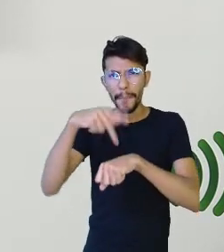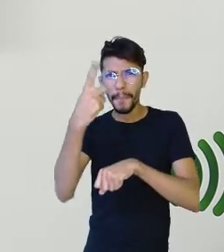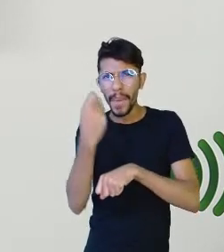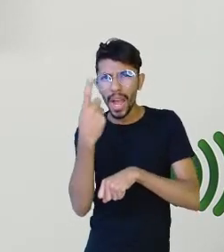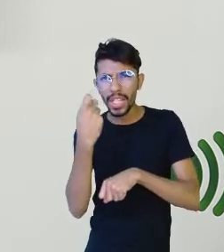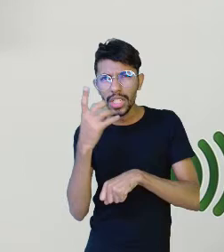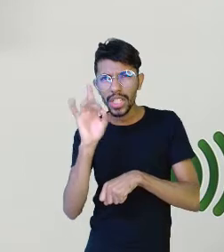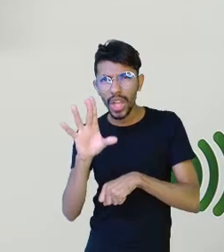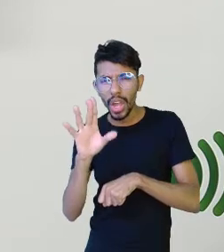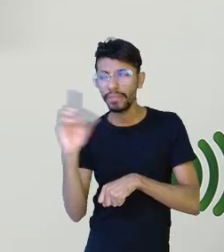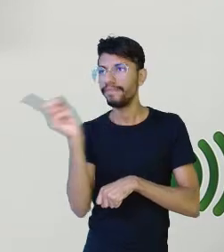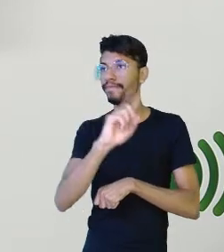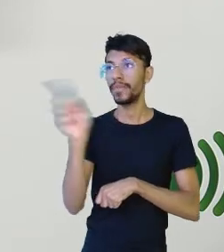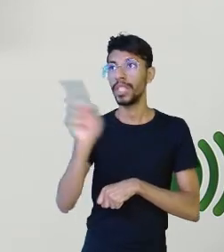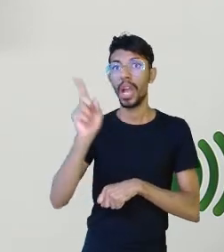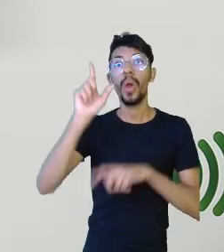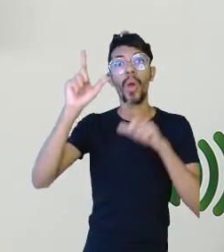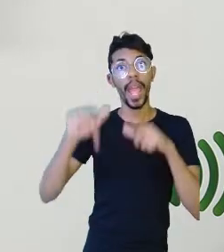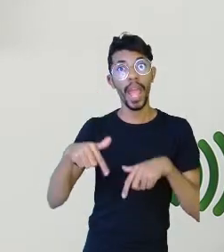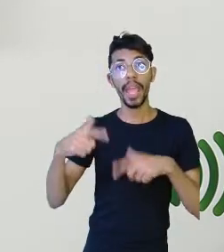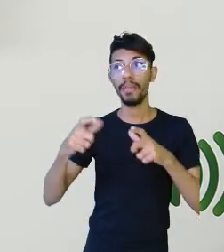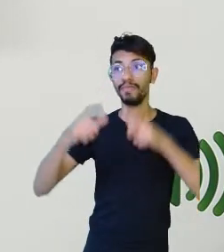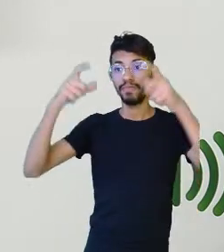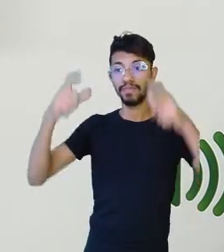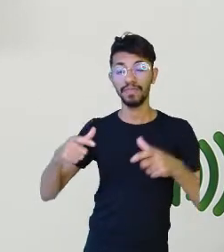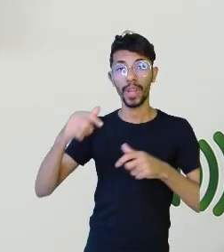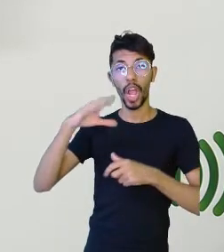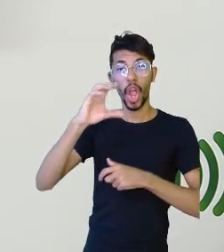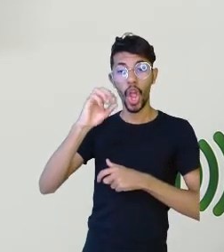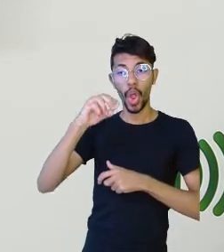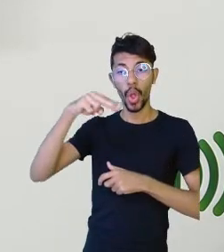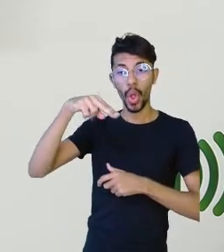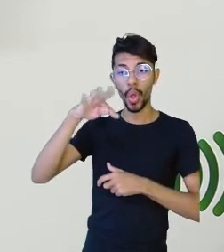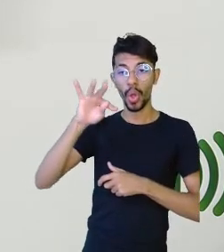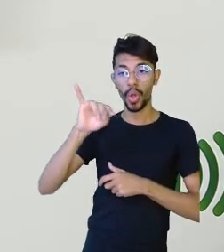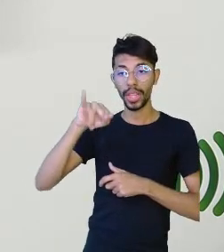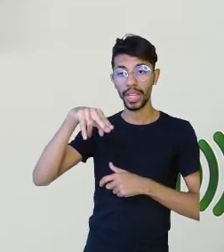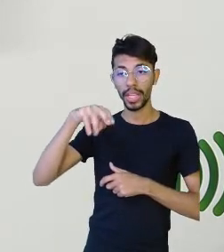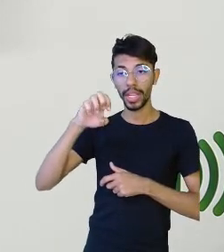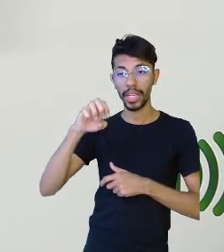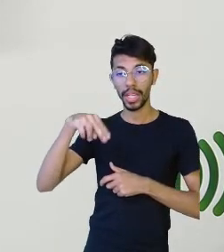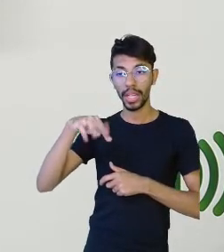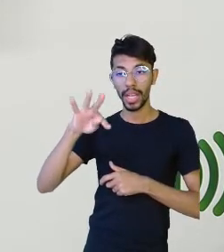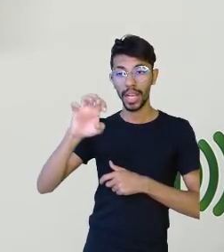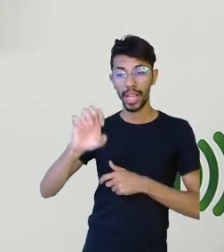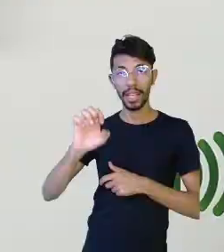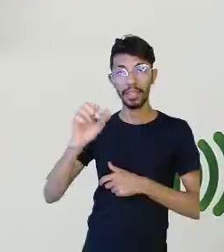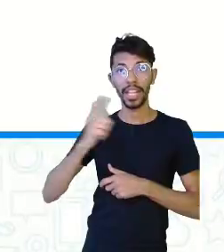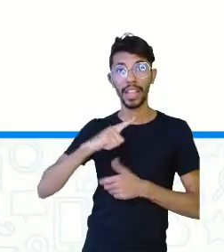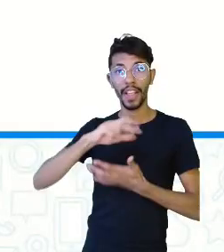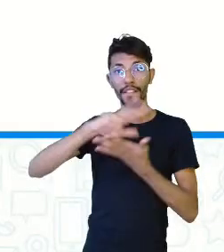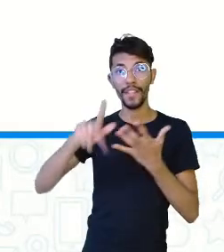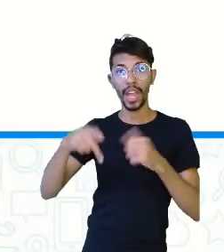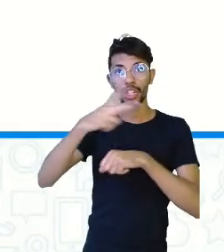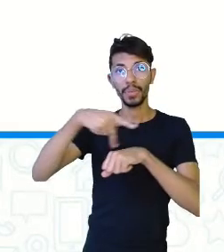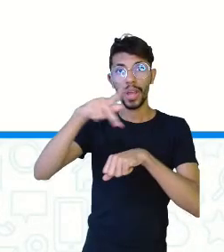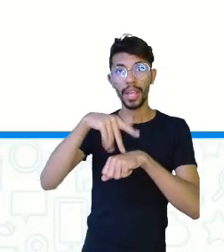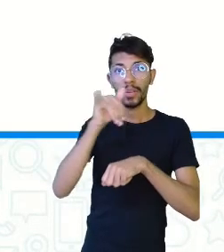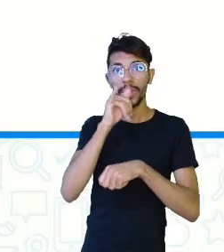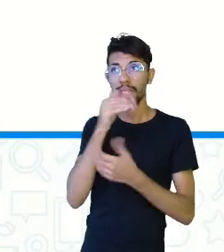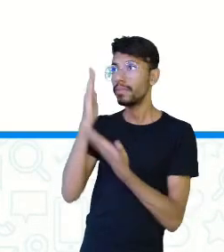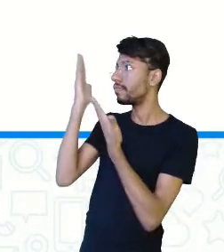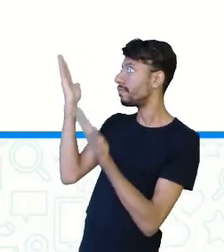continente. Deixa eu te mostrar ele um pouco maior, tá vendo? Cada cor dessa aí é um país da África.